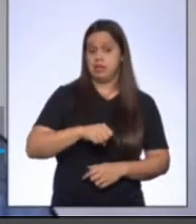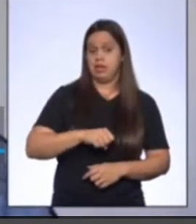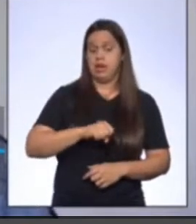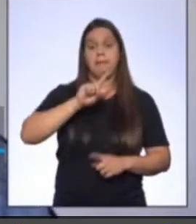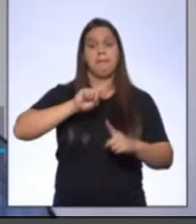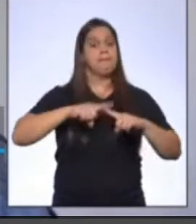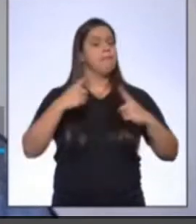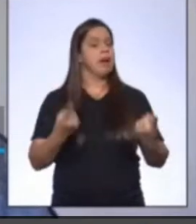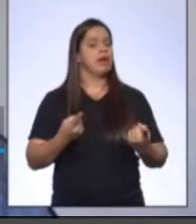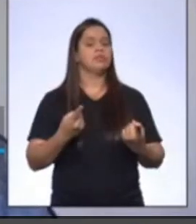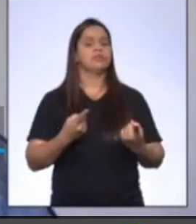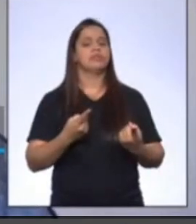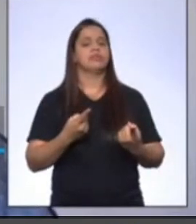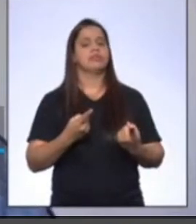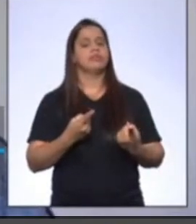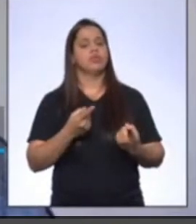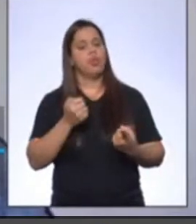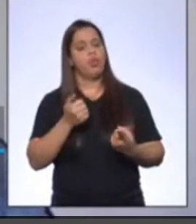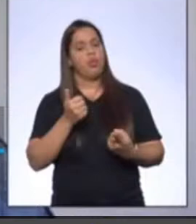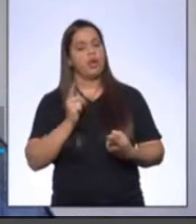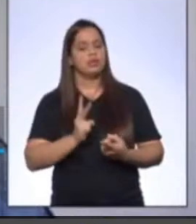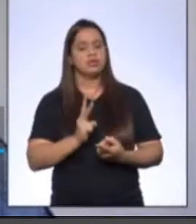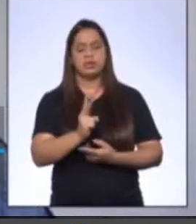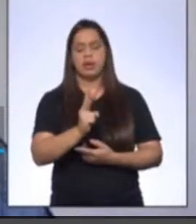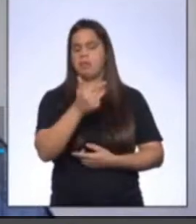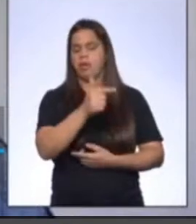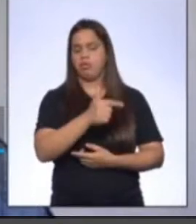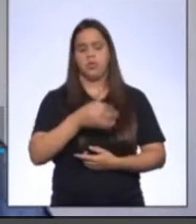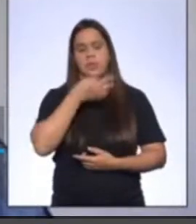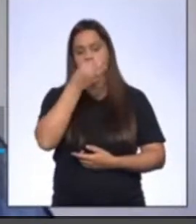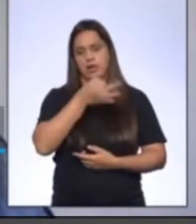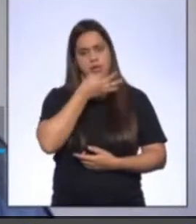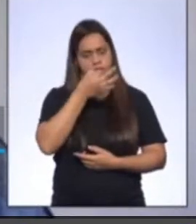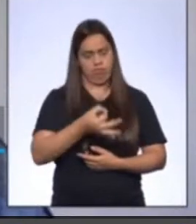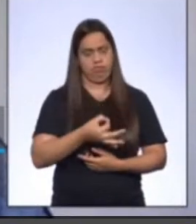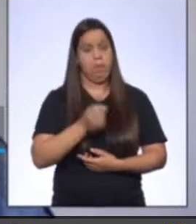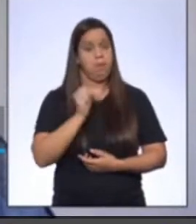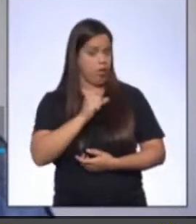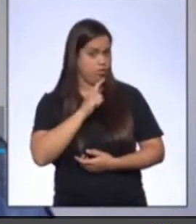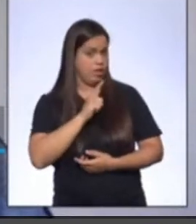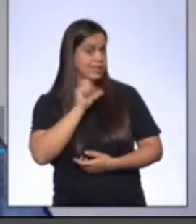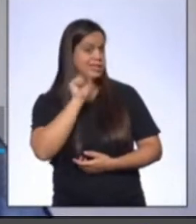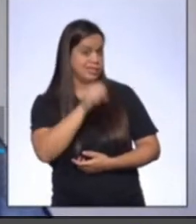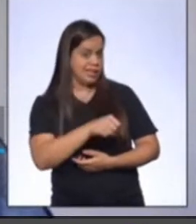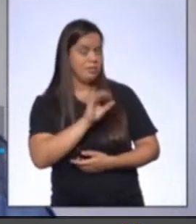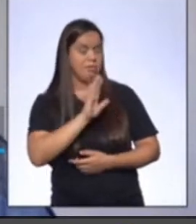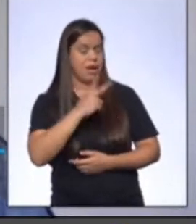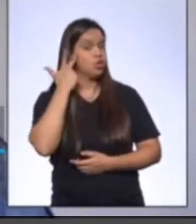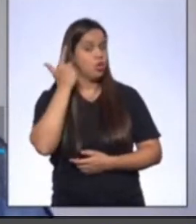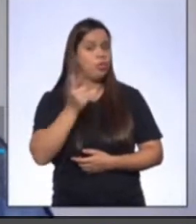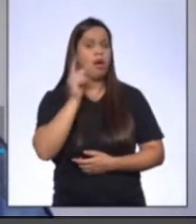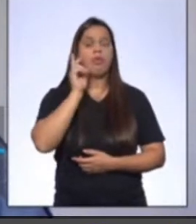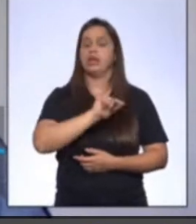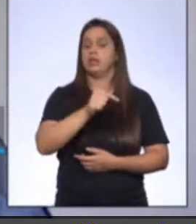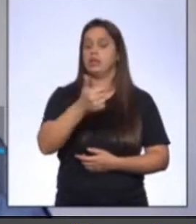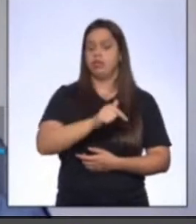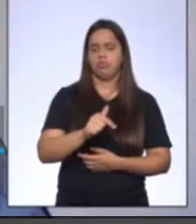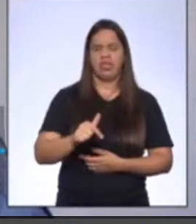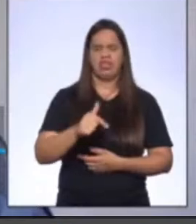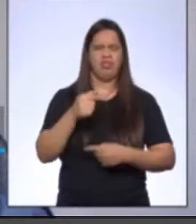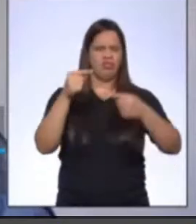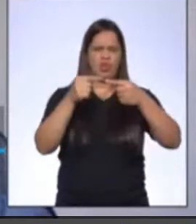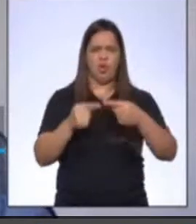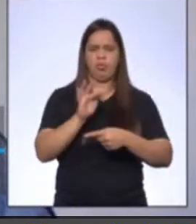opinião. Pode ter? Pode, mas geralmente é sem. Tá bom? Então não poderiam ser as outras. Não tem a ver com ficção